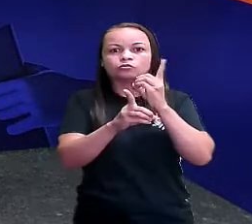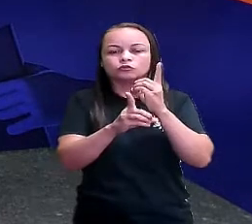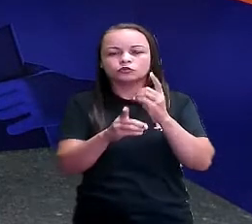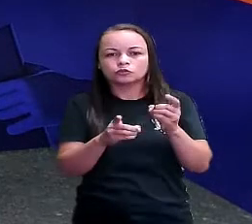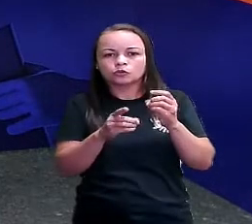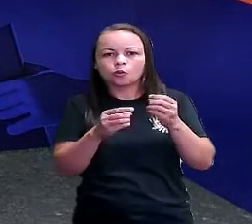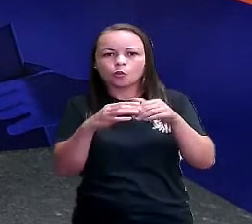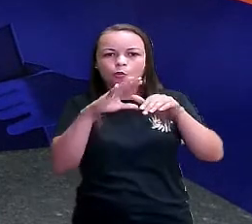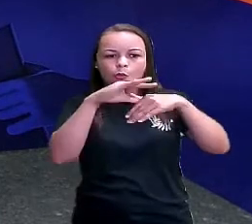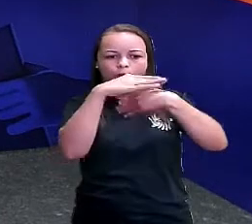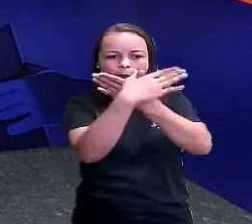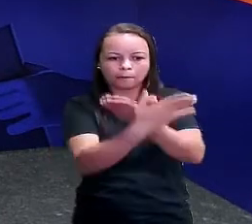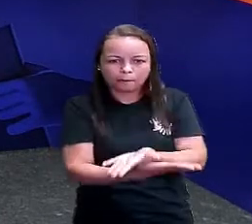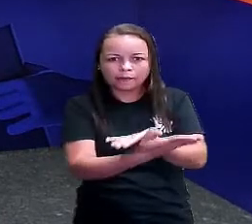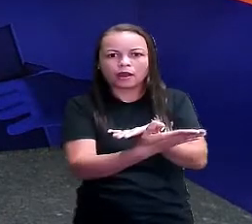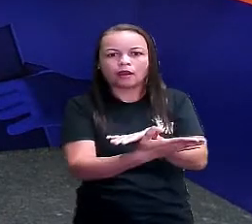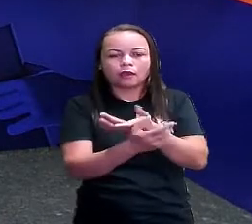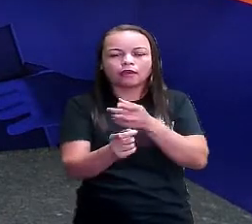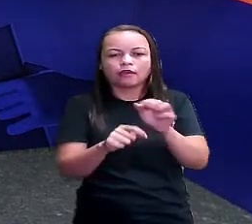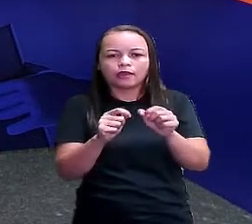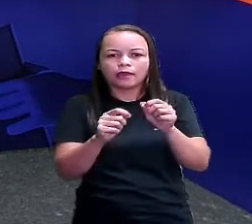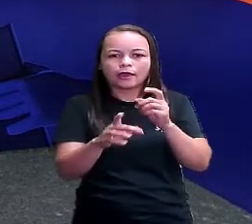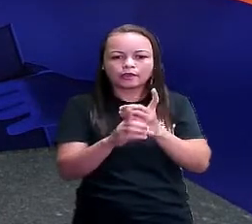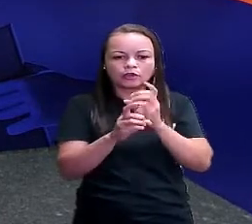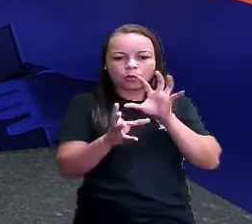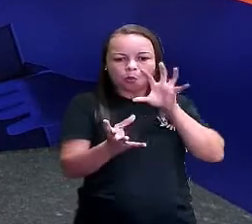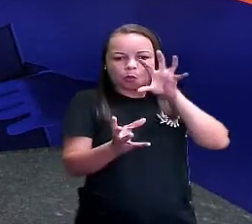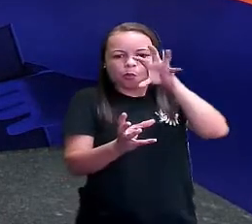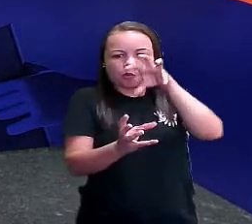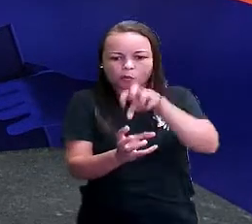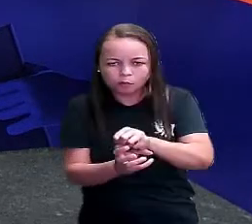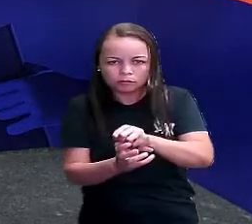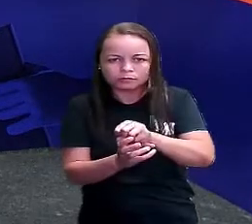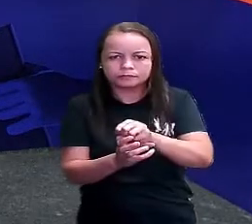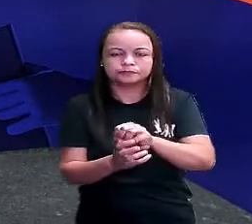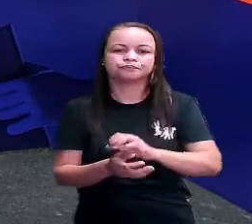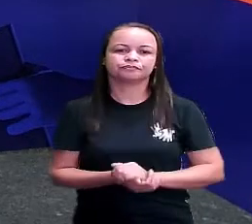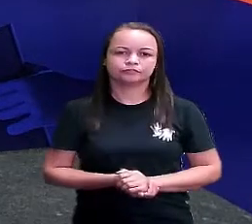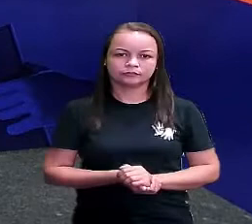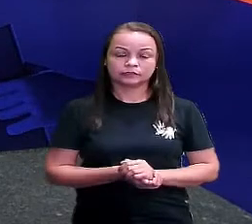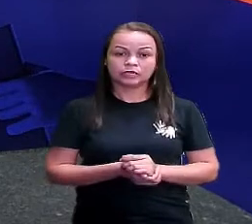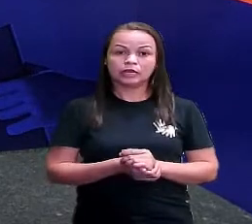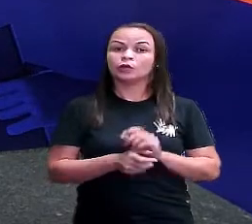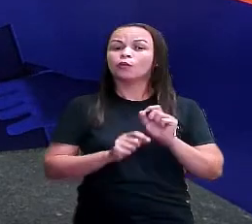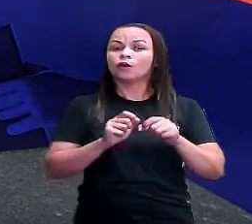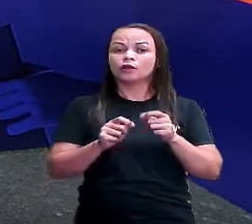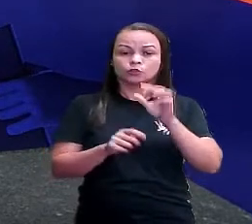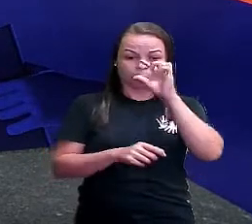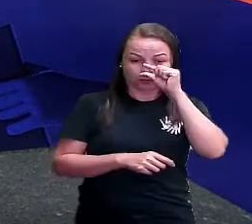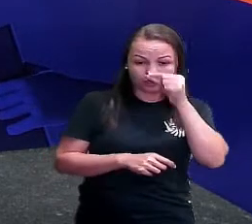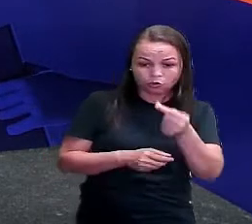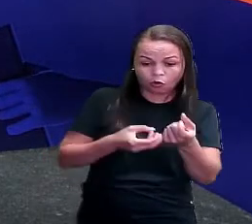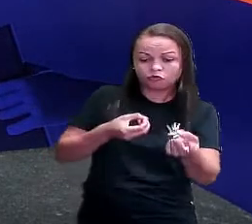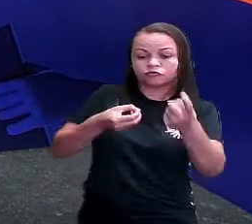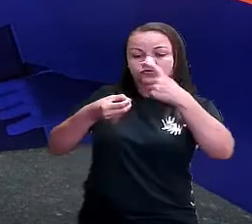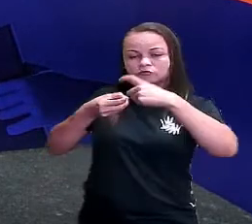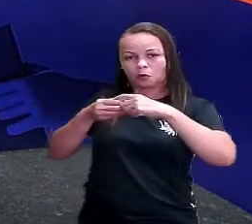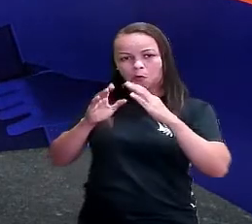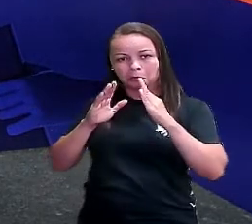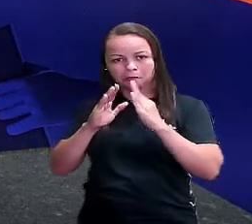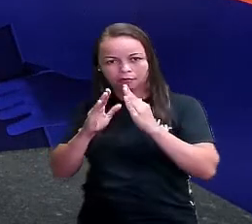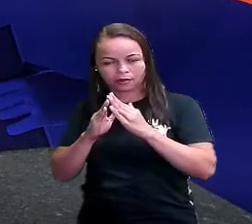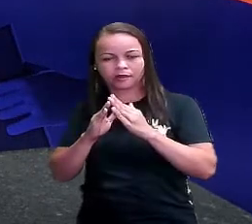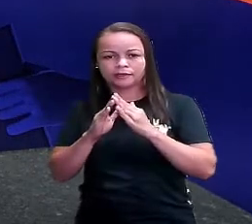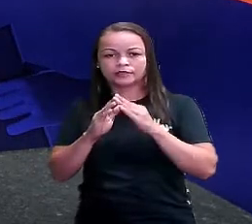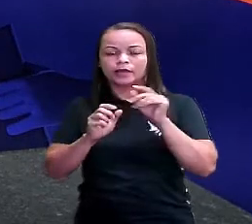Então, Pinóquio voltou para casa. Quando ele chegou lá, os vizinhos contaram tudo aquilo que tinha acontecido. E